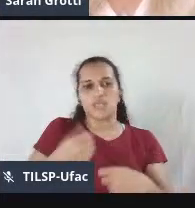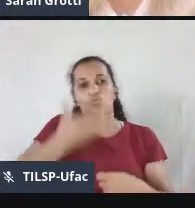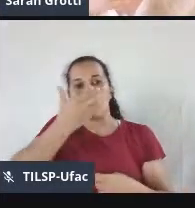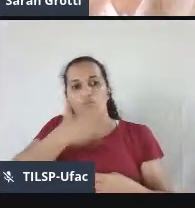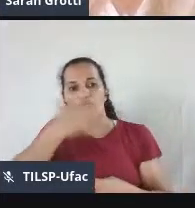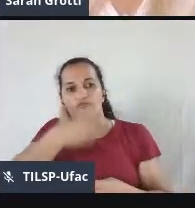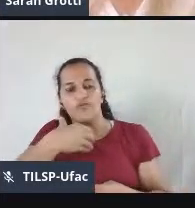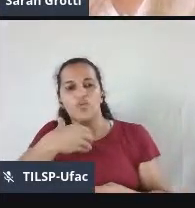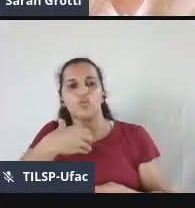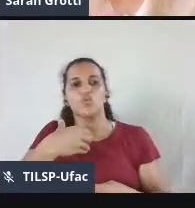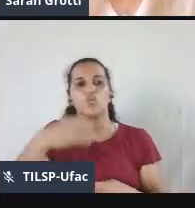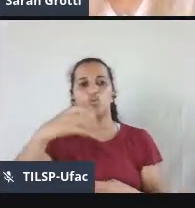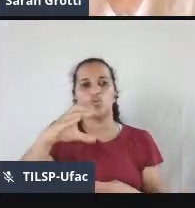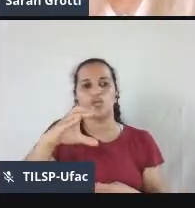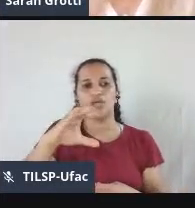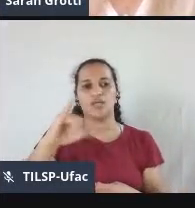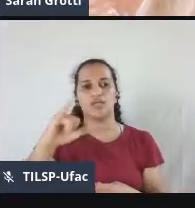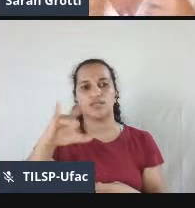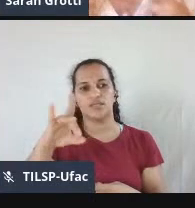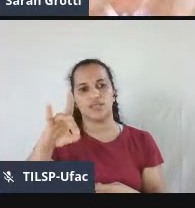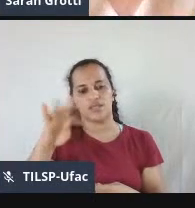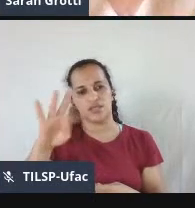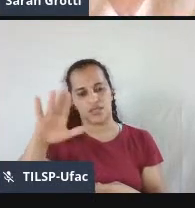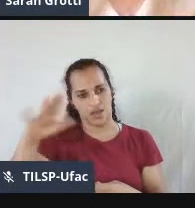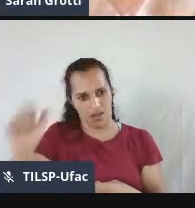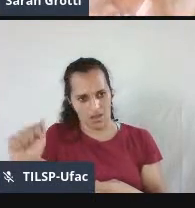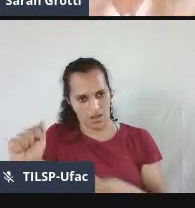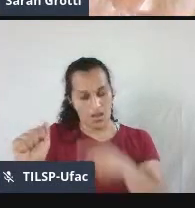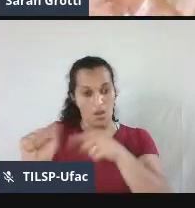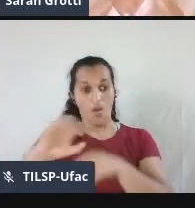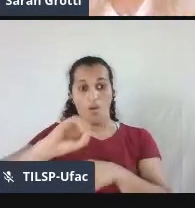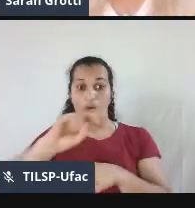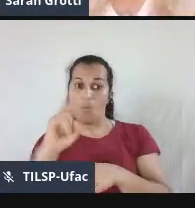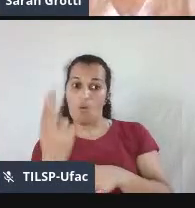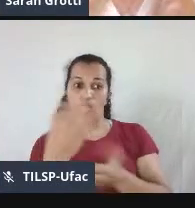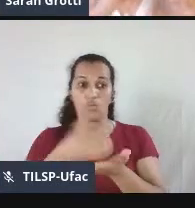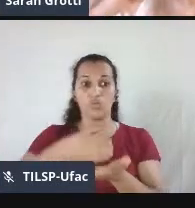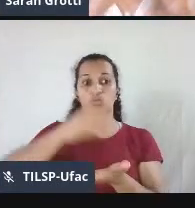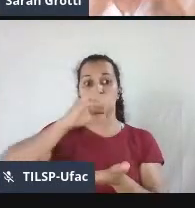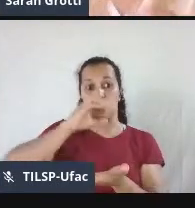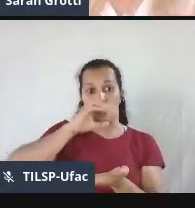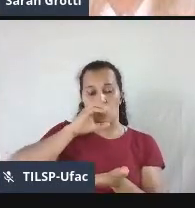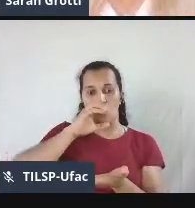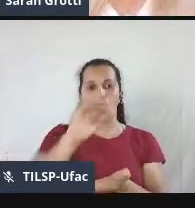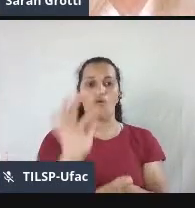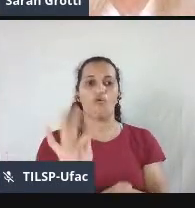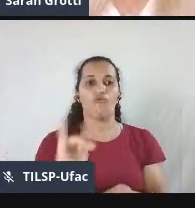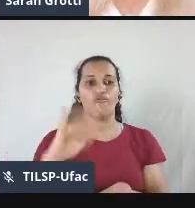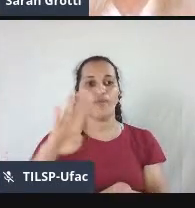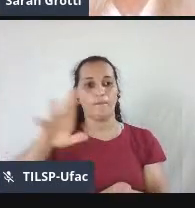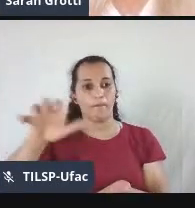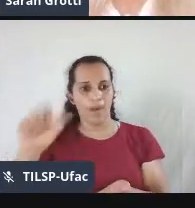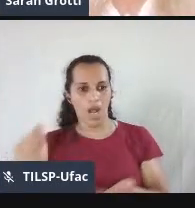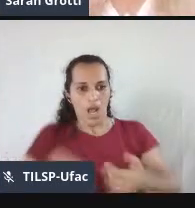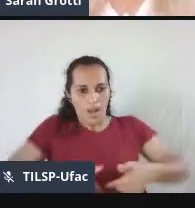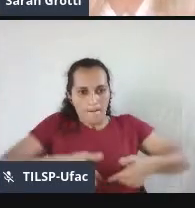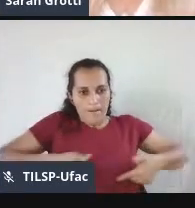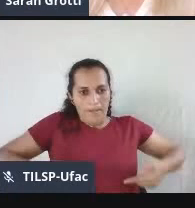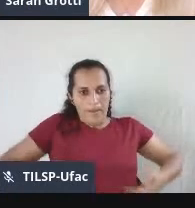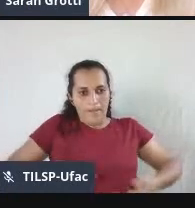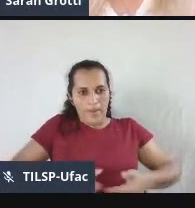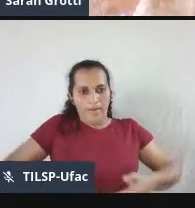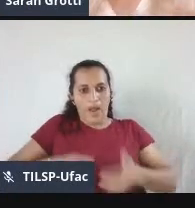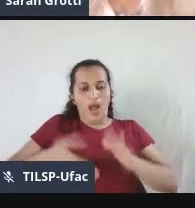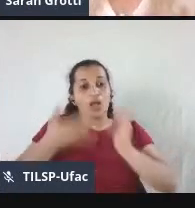com vitamina C ali, né? Para ajudar nessa absorção. Consumo de fibras para ajudar nesse trânsito intestinal e também